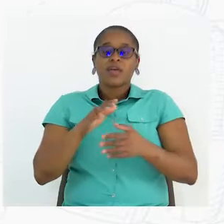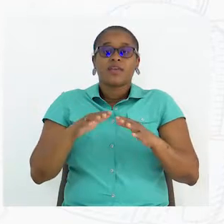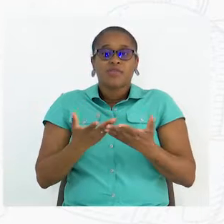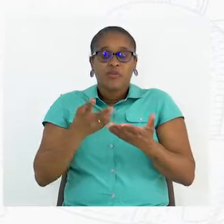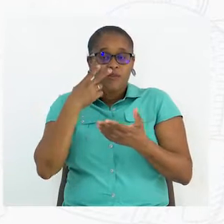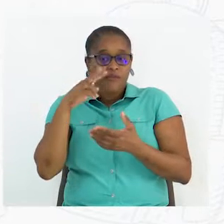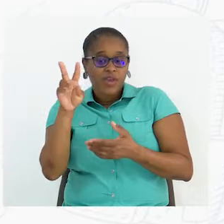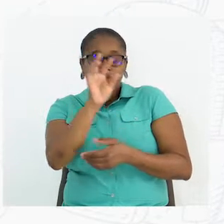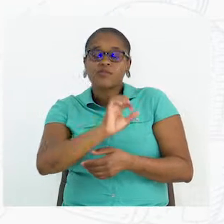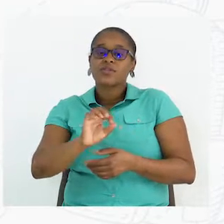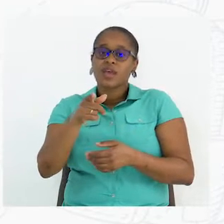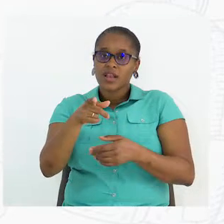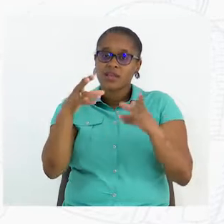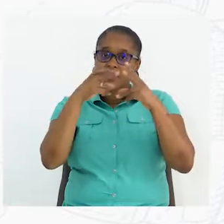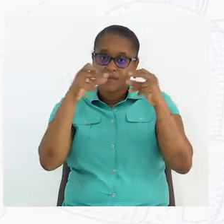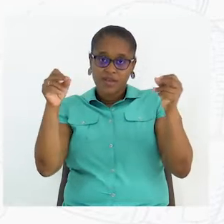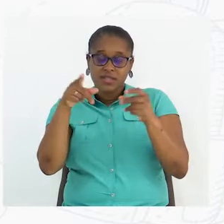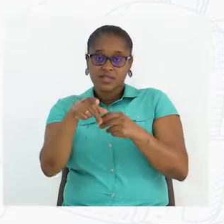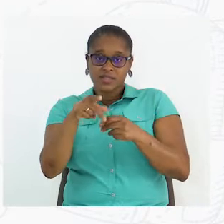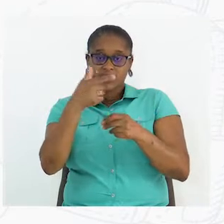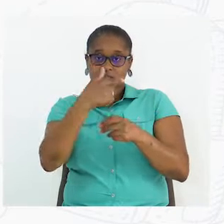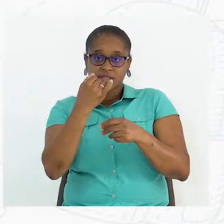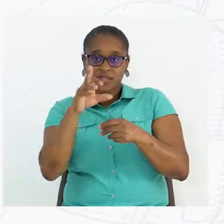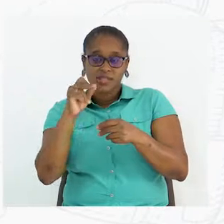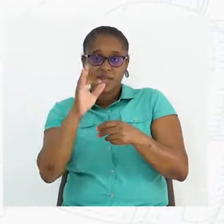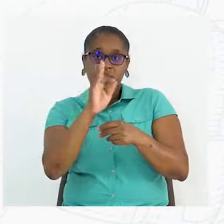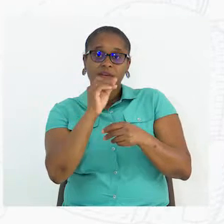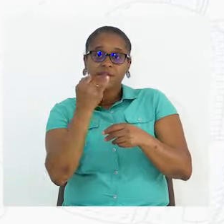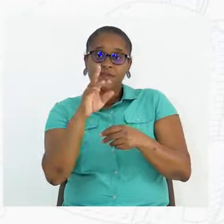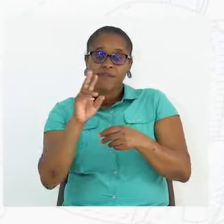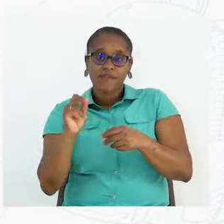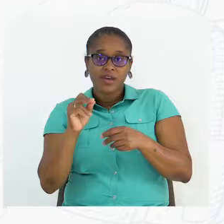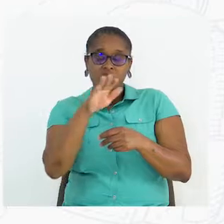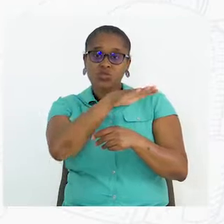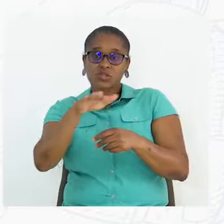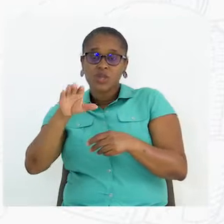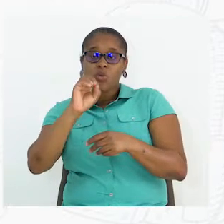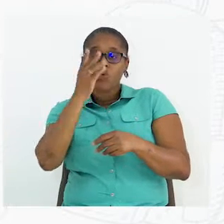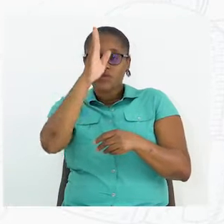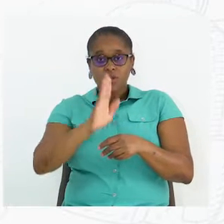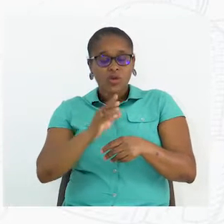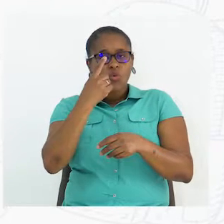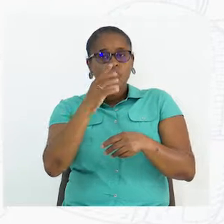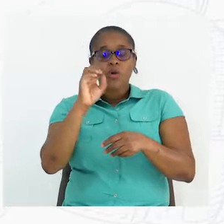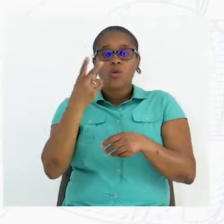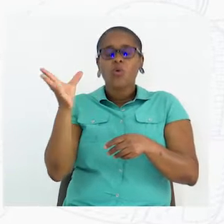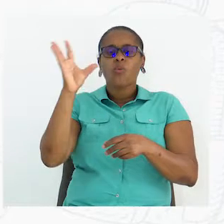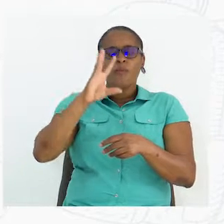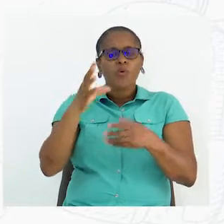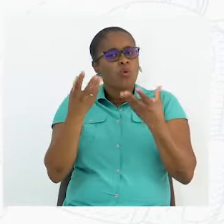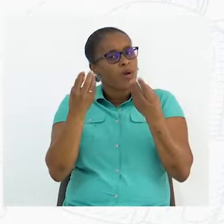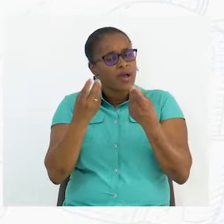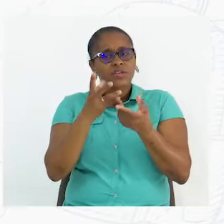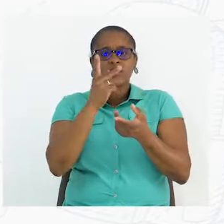Então, vejam que ali a definição diz: tira é faixa horizontal ou vertical com uma ou mais vinhetas.